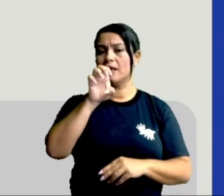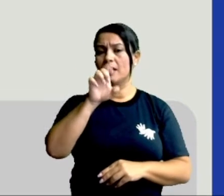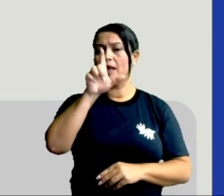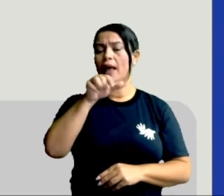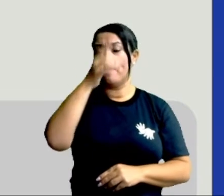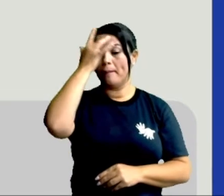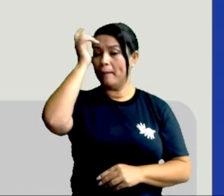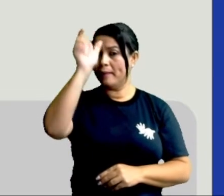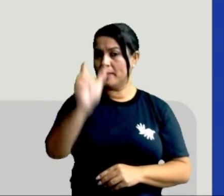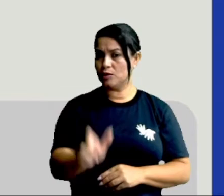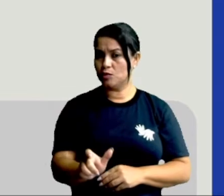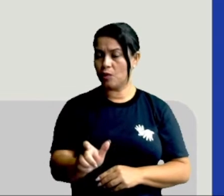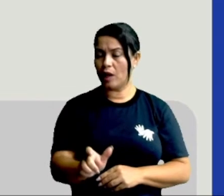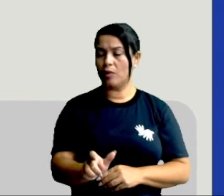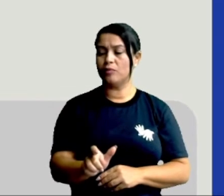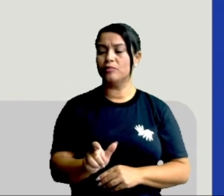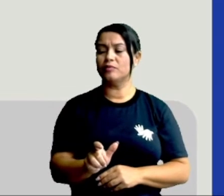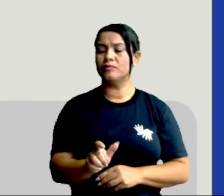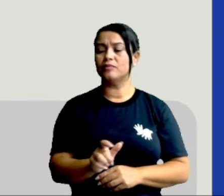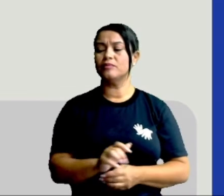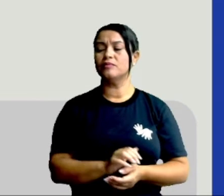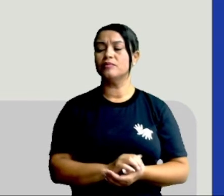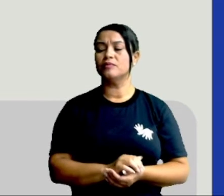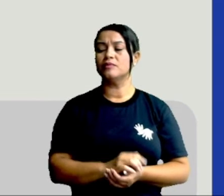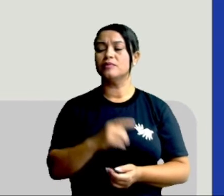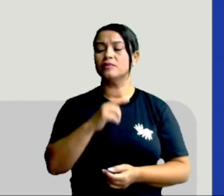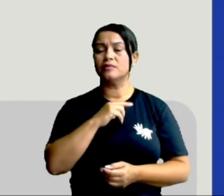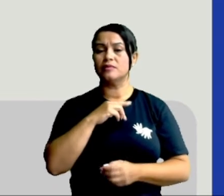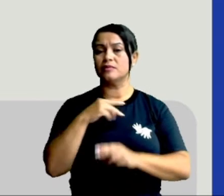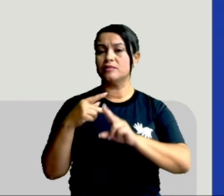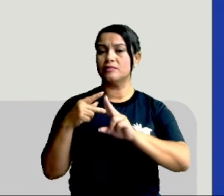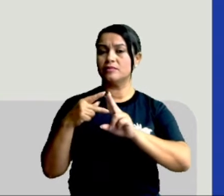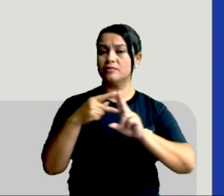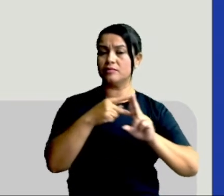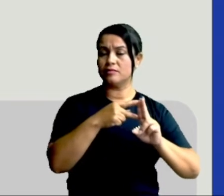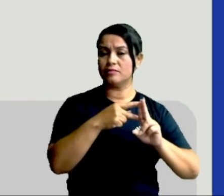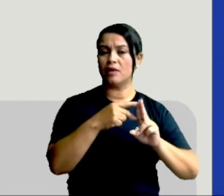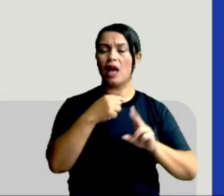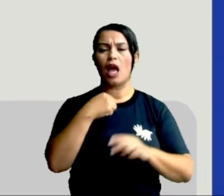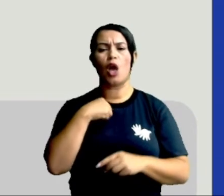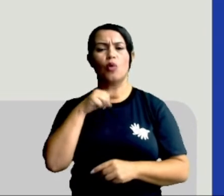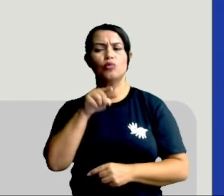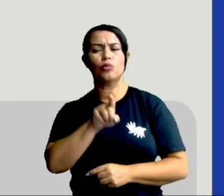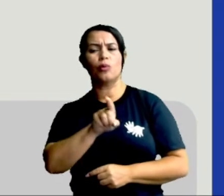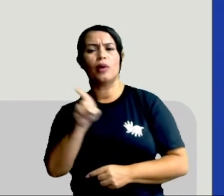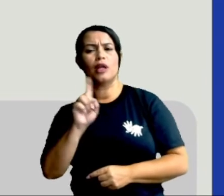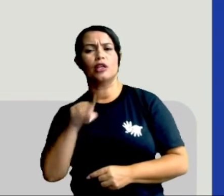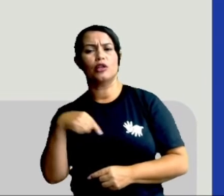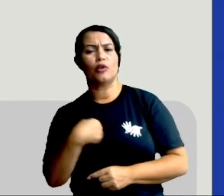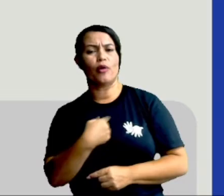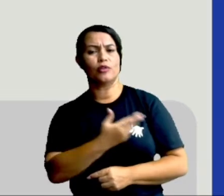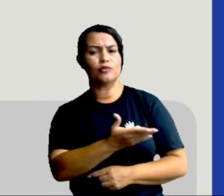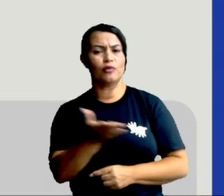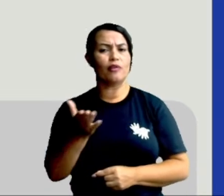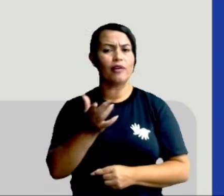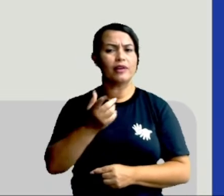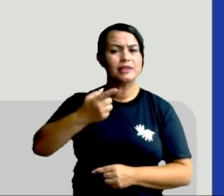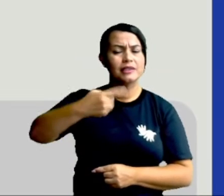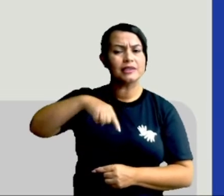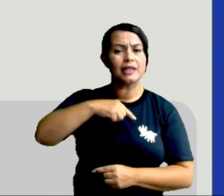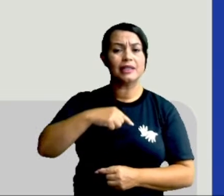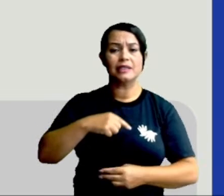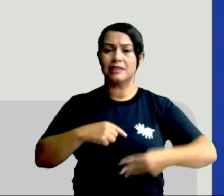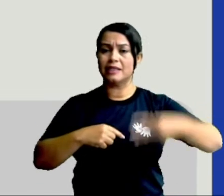é? Do caso reto aí, ó. Pronome pessoal, eu, tu, ele, nós, vós, eles. Ele,